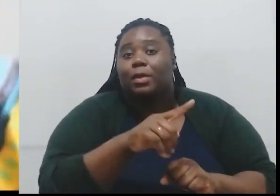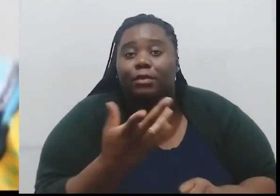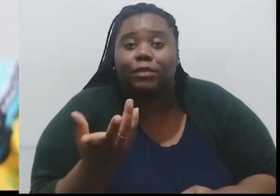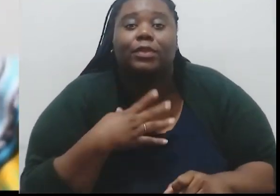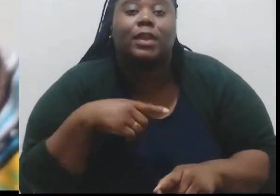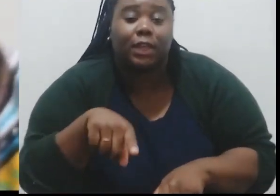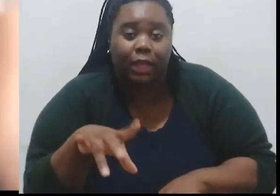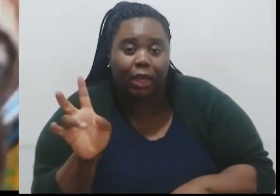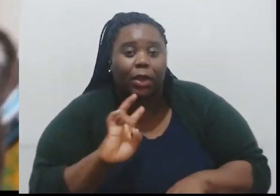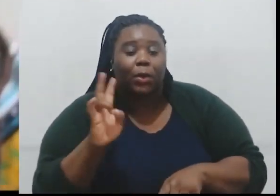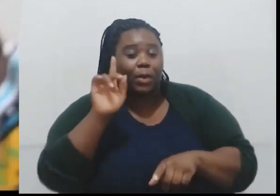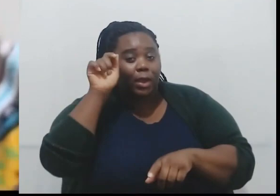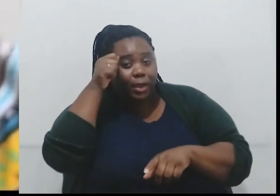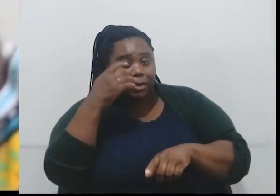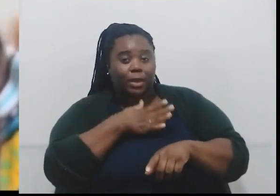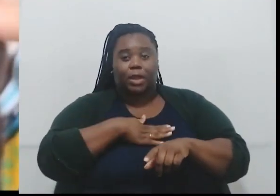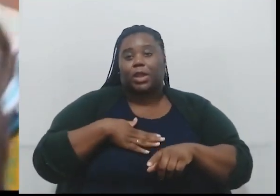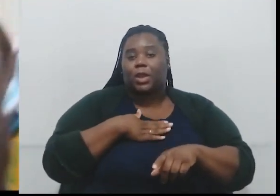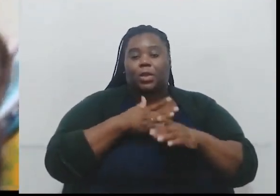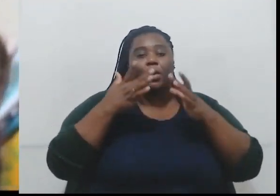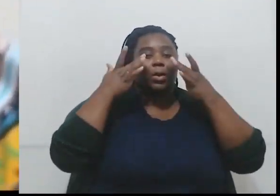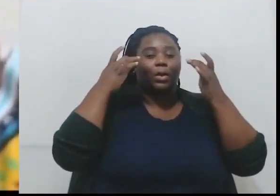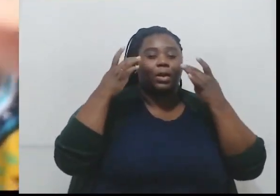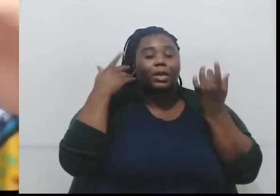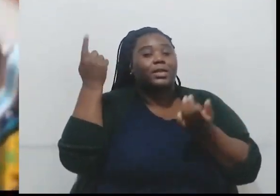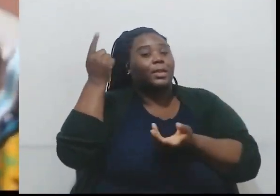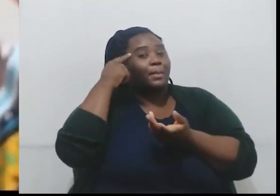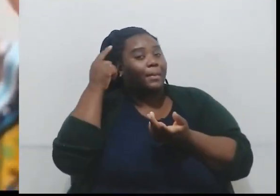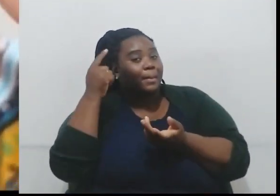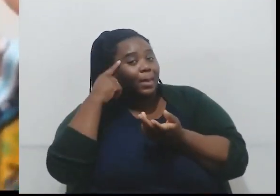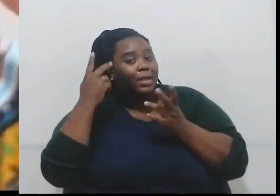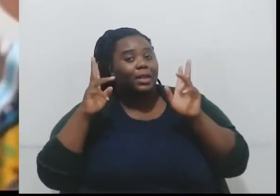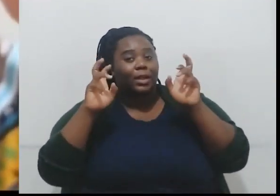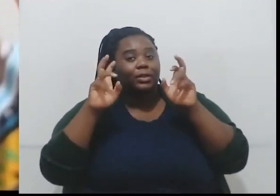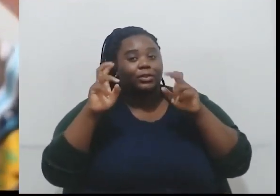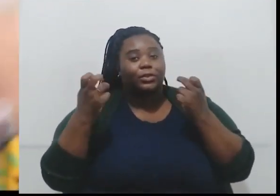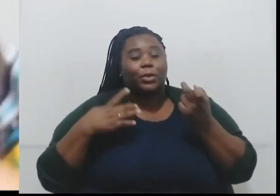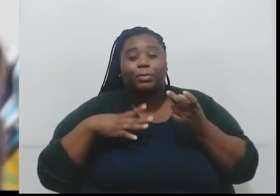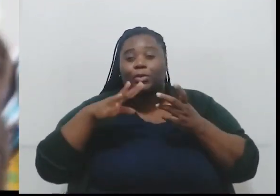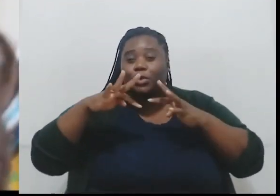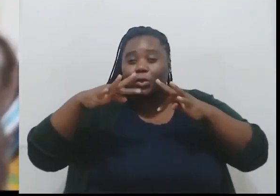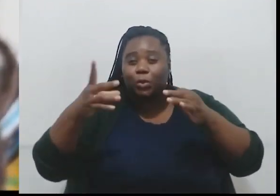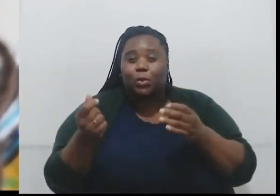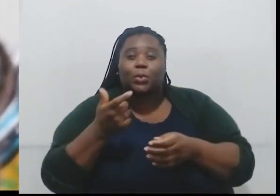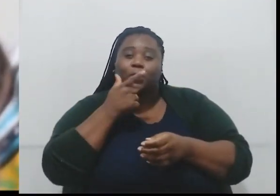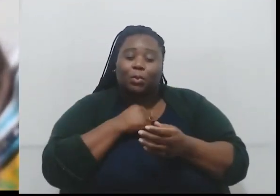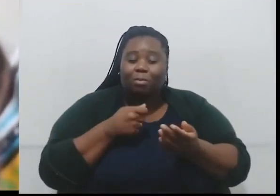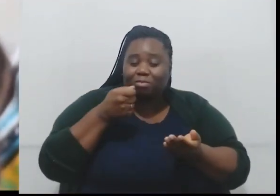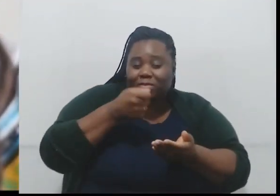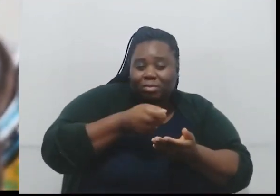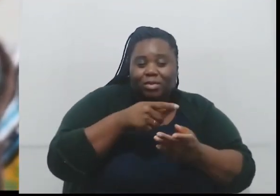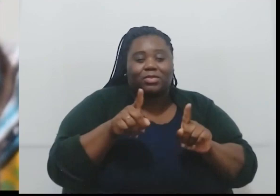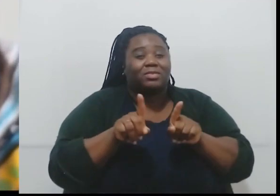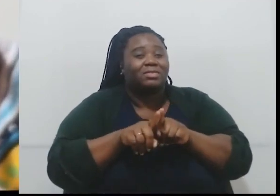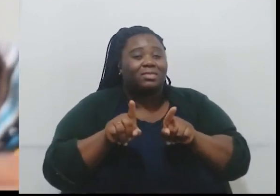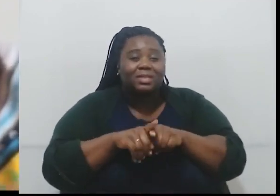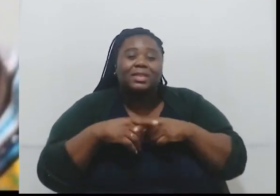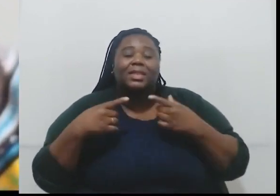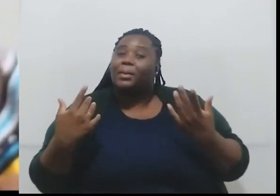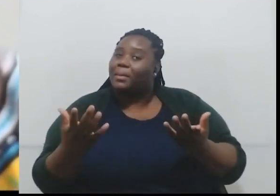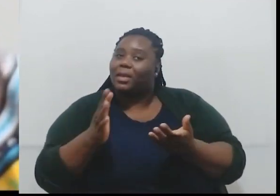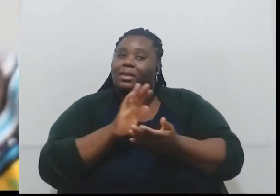pensado sobre todos os meus machismos, minhas masculinidades ali, pensado sobre isso, pensado em